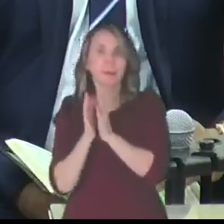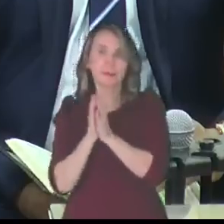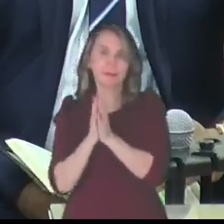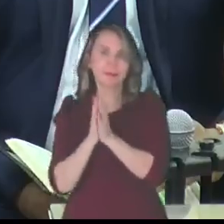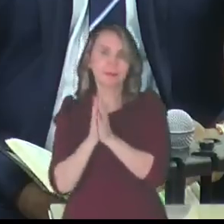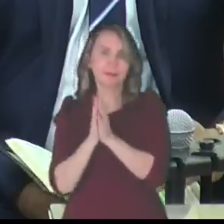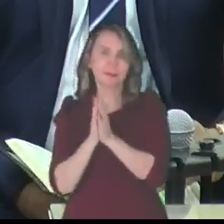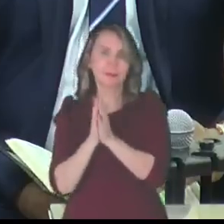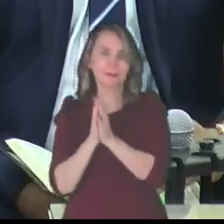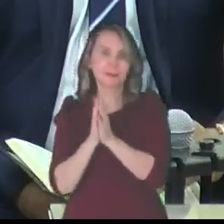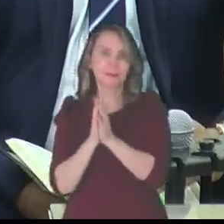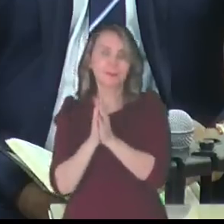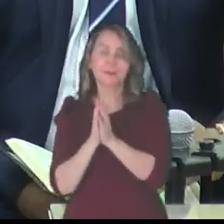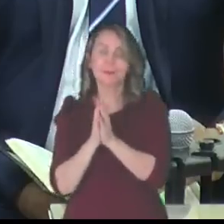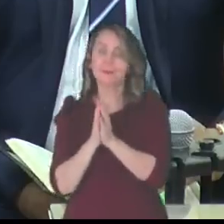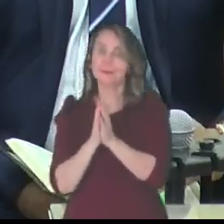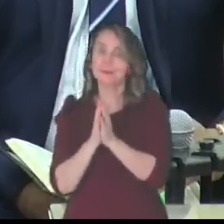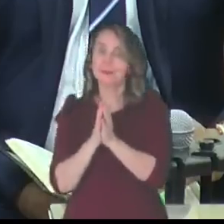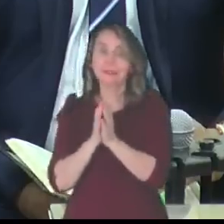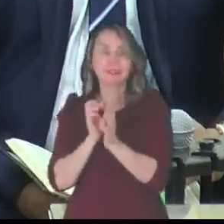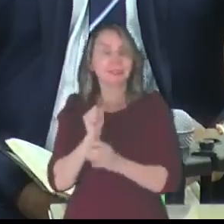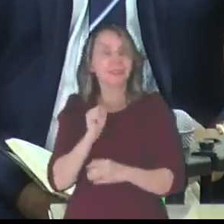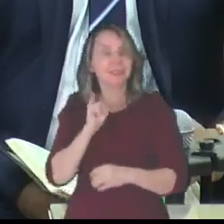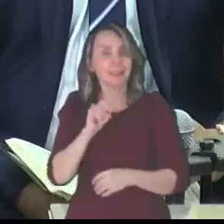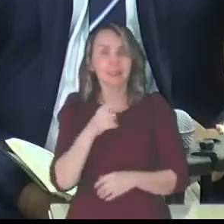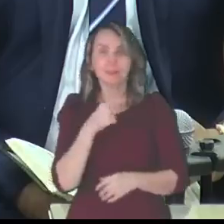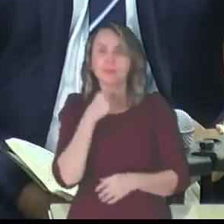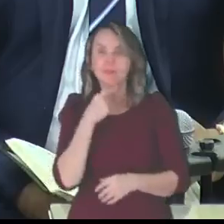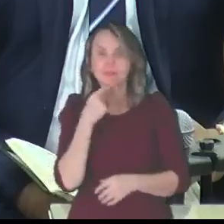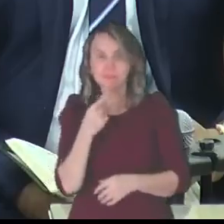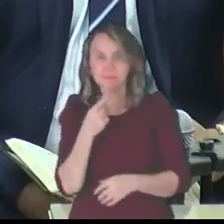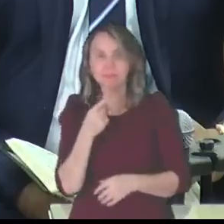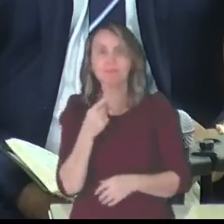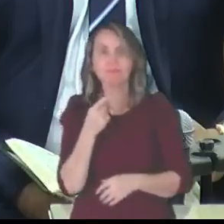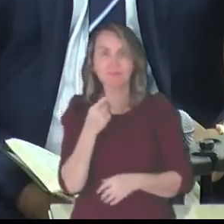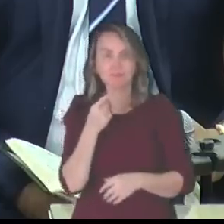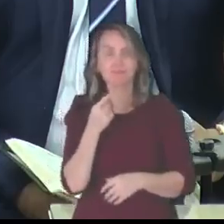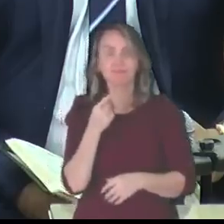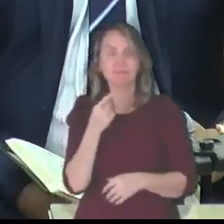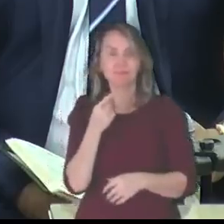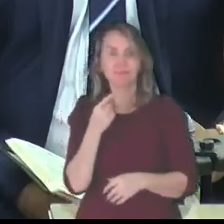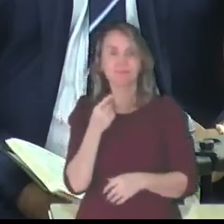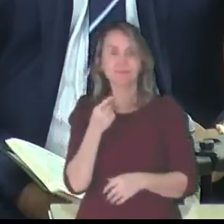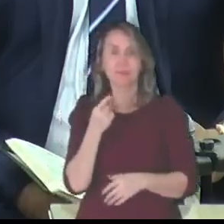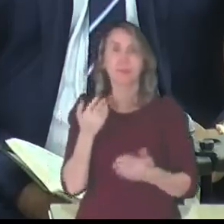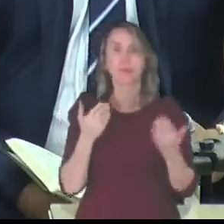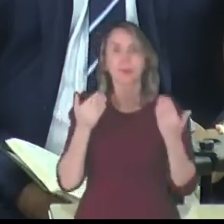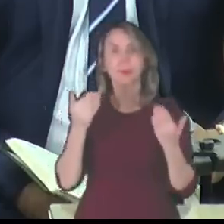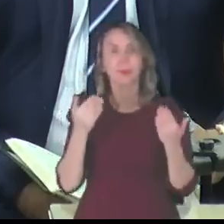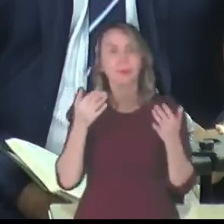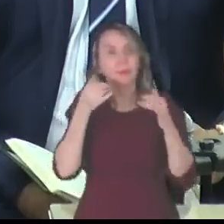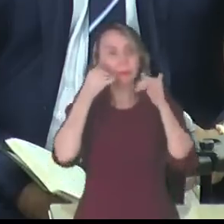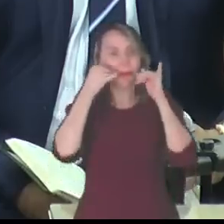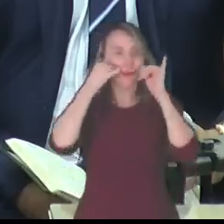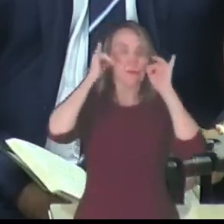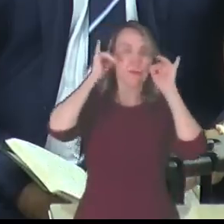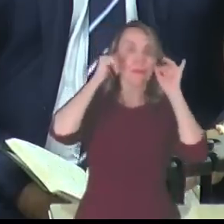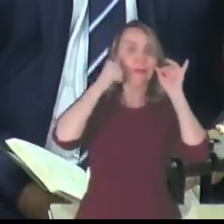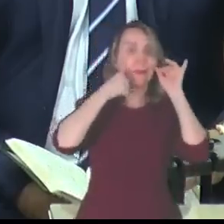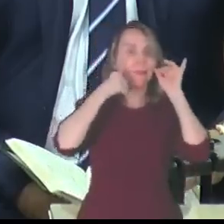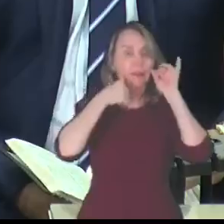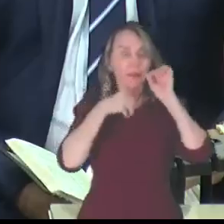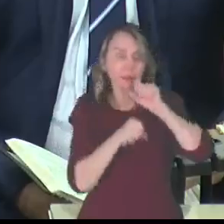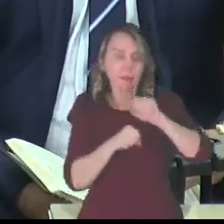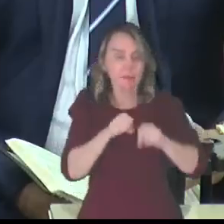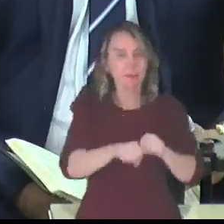e depois que a vaca atola não tem trator que arranque é